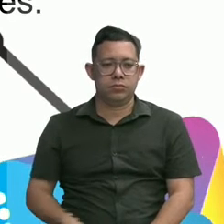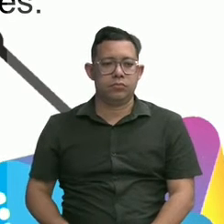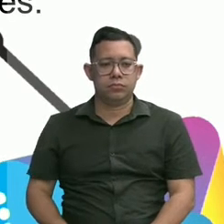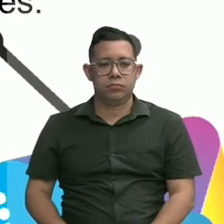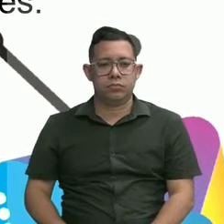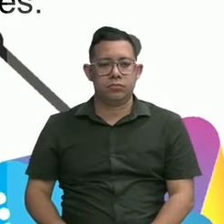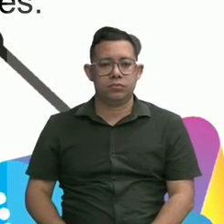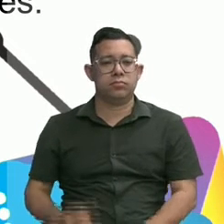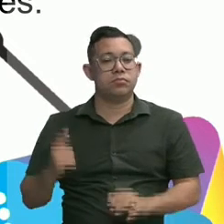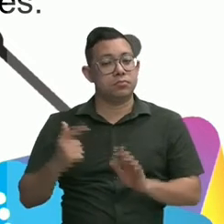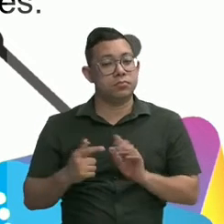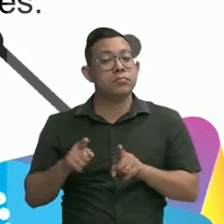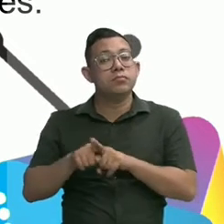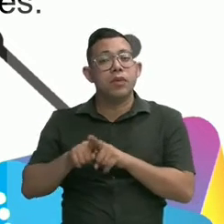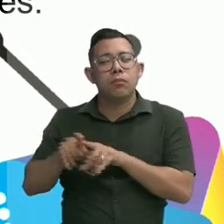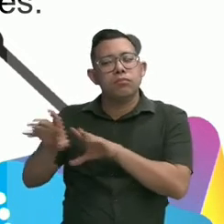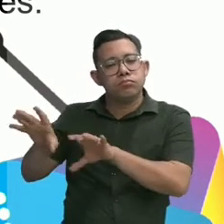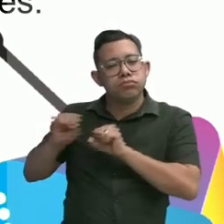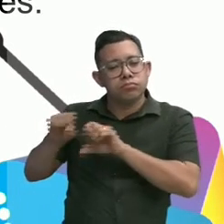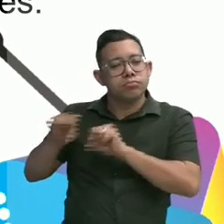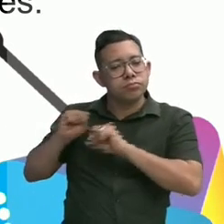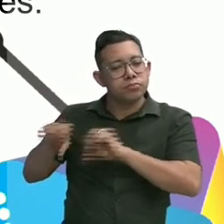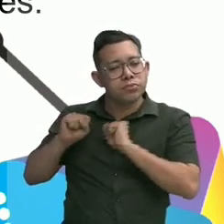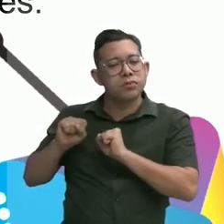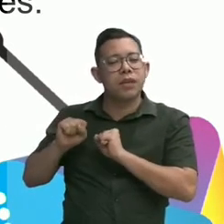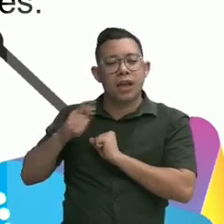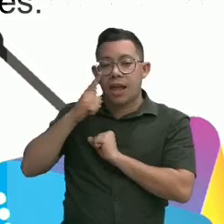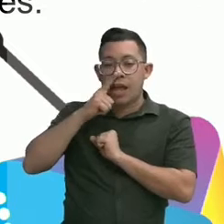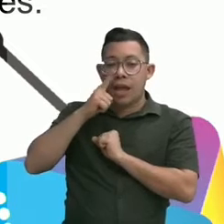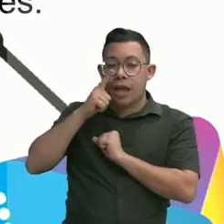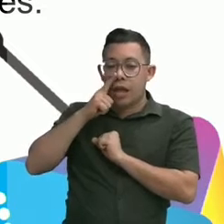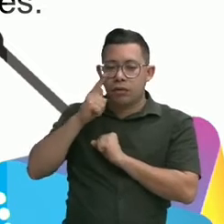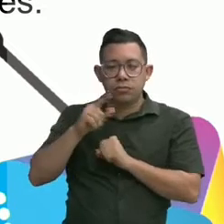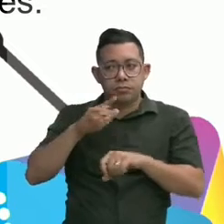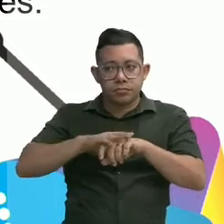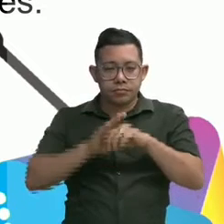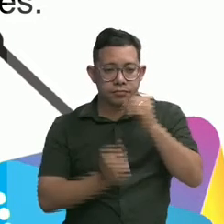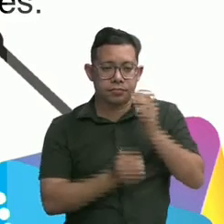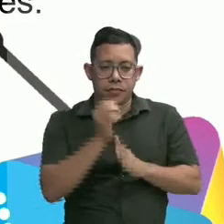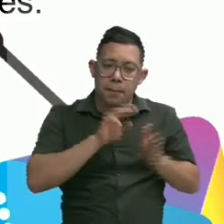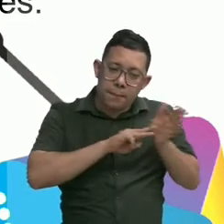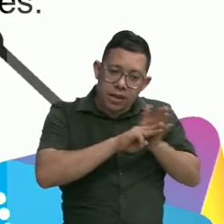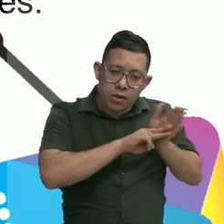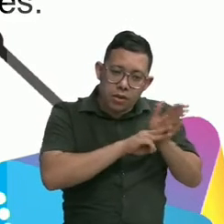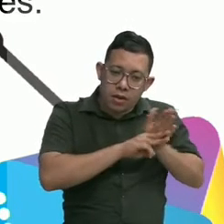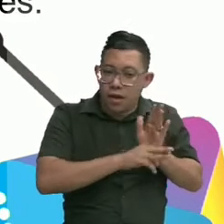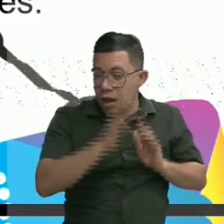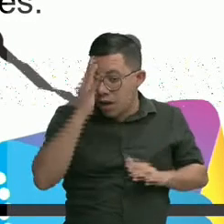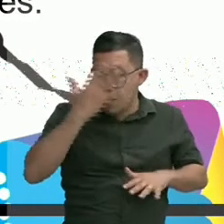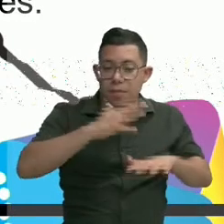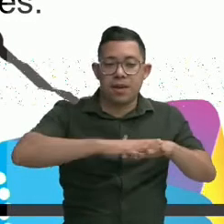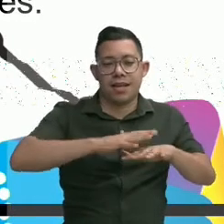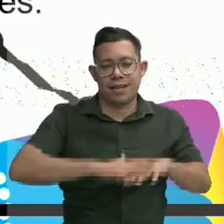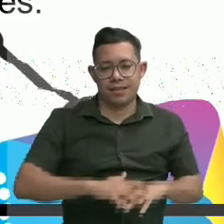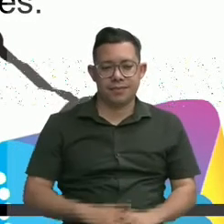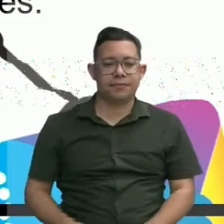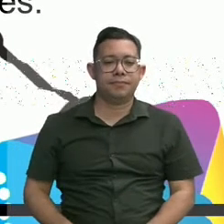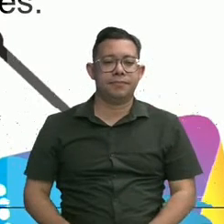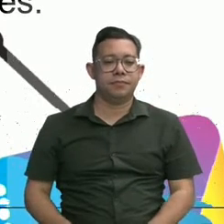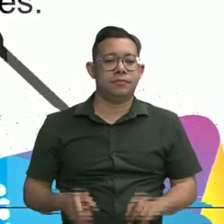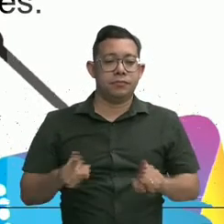que se baseando no trabalho dos gregos criou metodologias para resolução de equações de 2º grau